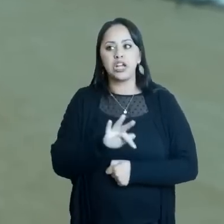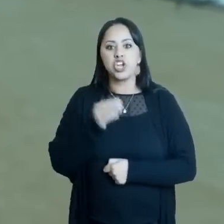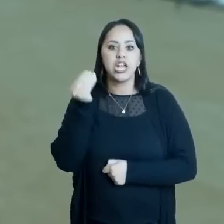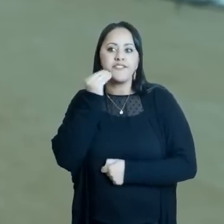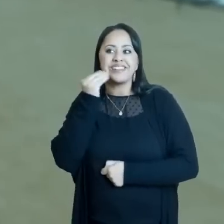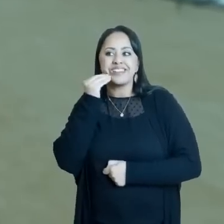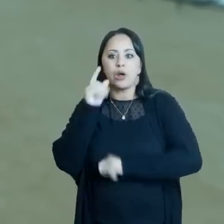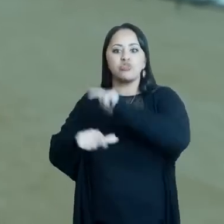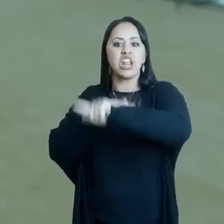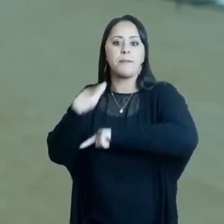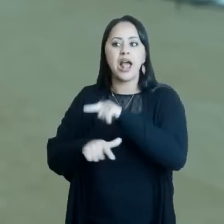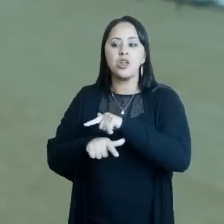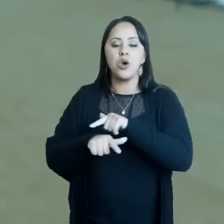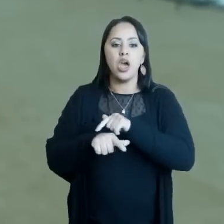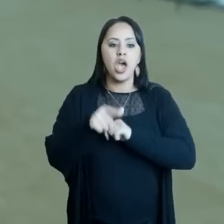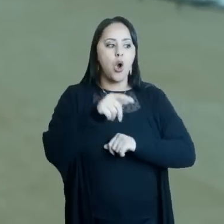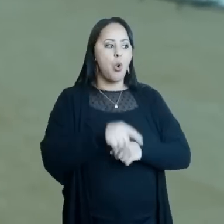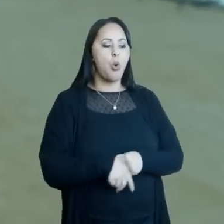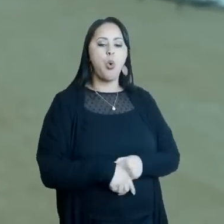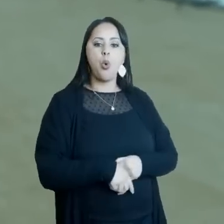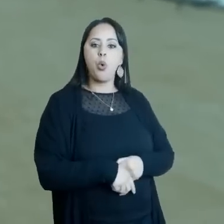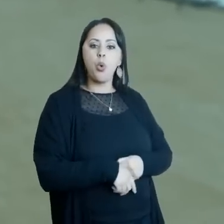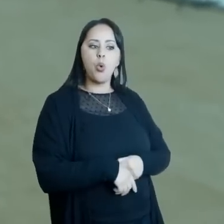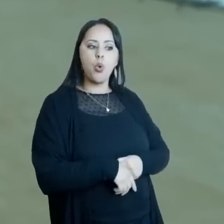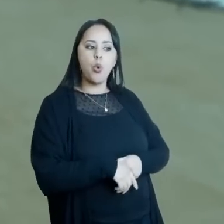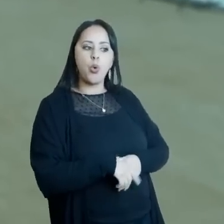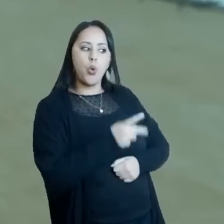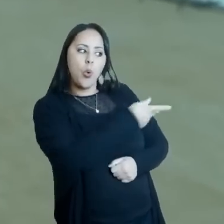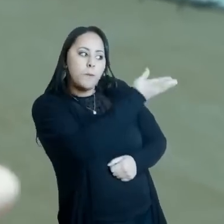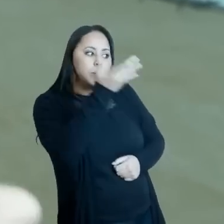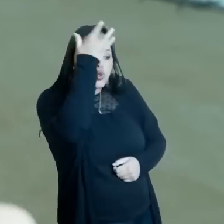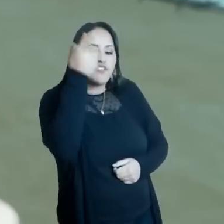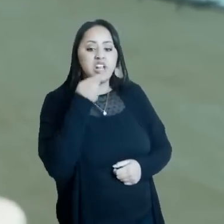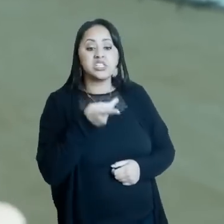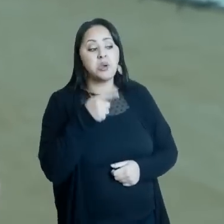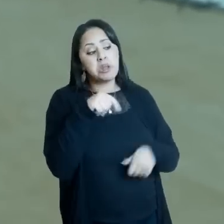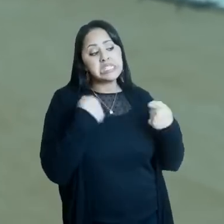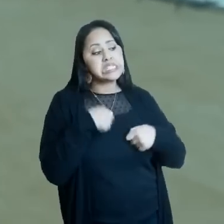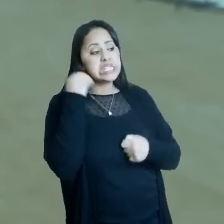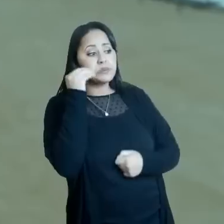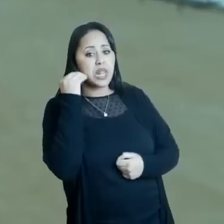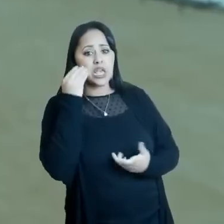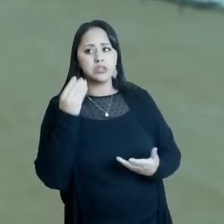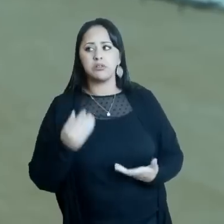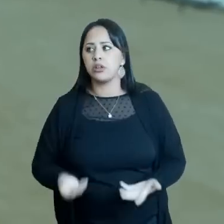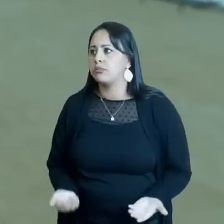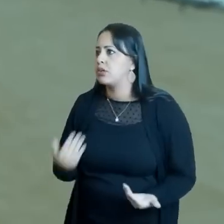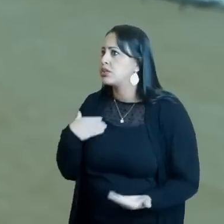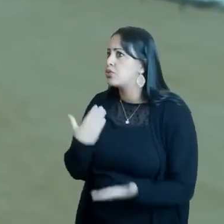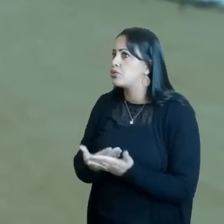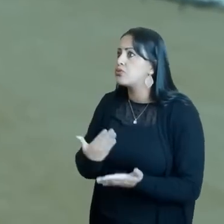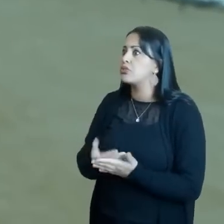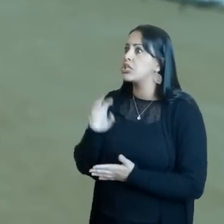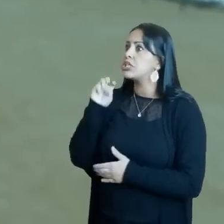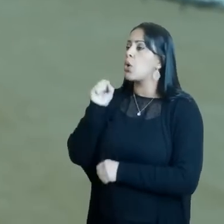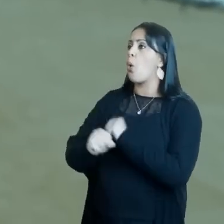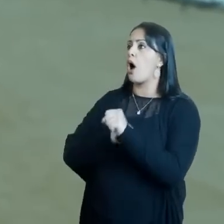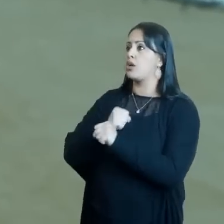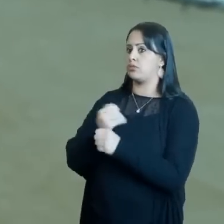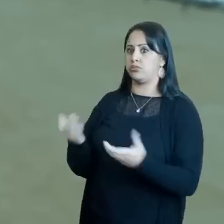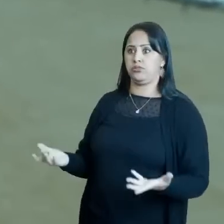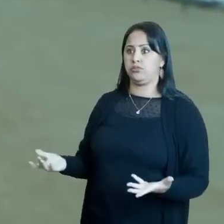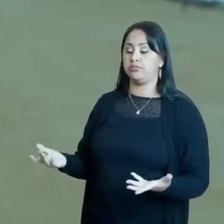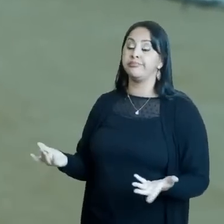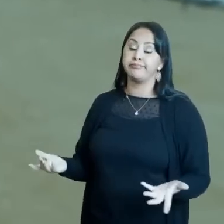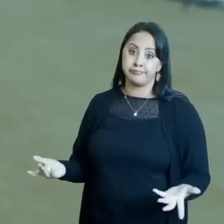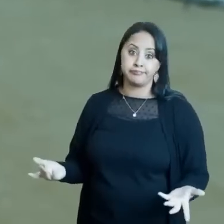pro mercado de trabalho, o mercado de trabalho fala assim, você precisa de experiência. Mas eu fiquei estudando 5 anos. Mas é exatamente isso aí. Agora sim, aproveita a oportunidade que você